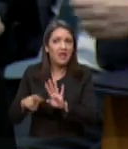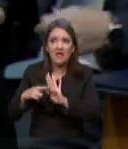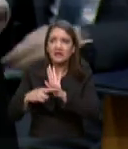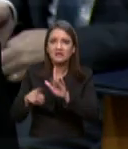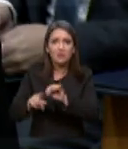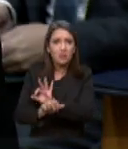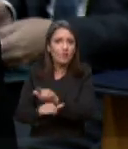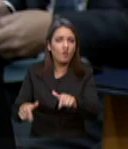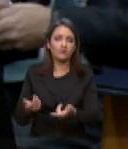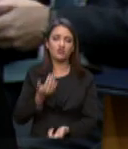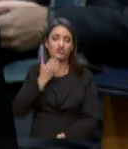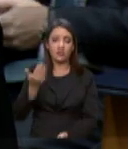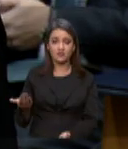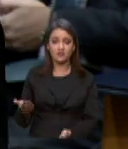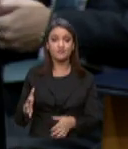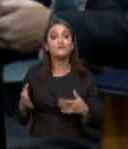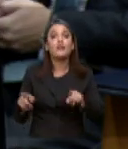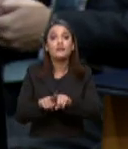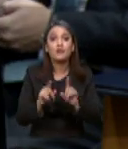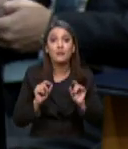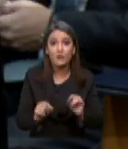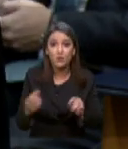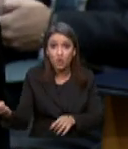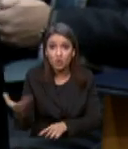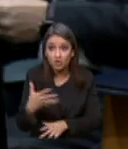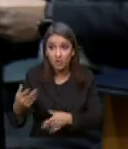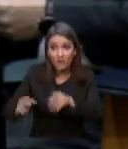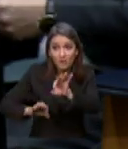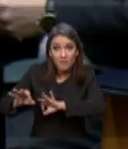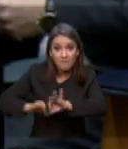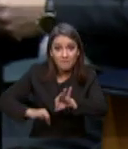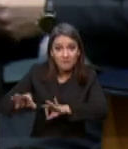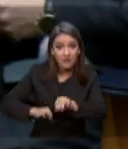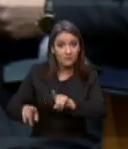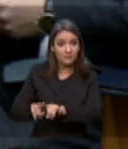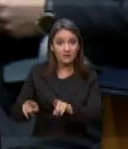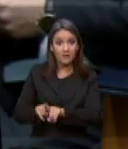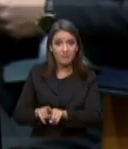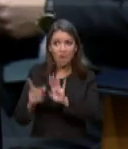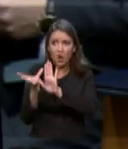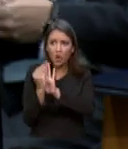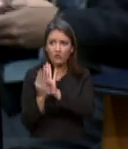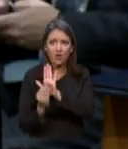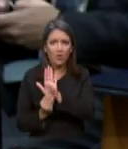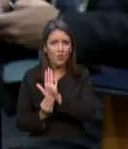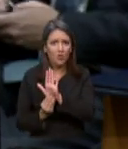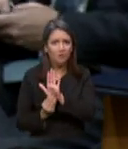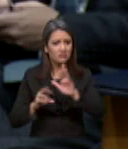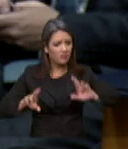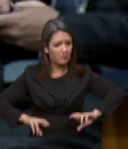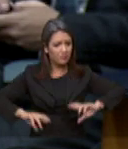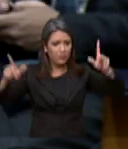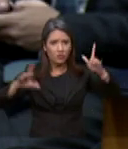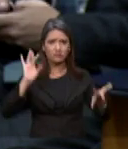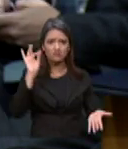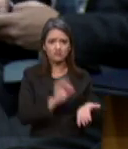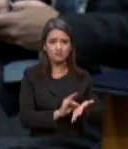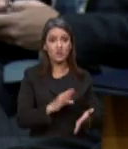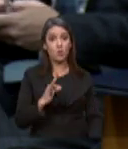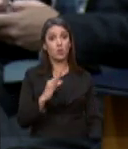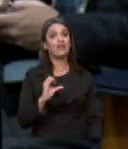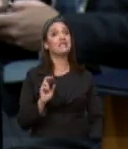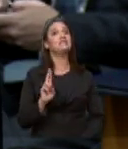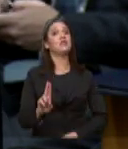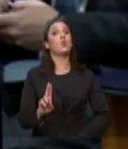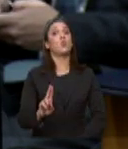normativa. Mais do que isso, tal novo plano igualmente não existe no plano do conteúdo. Segundo o TCU, e isso não